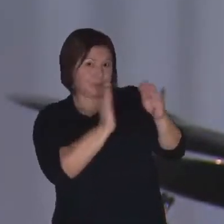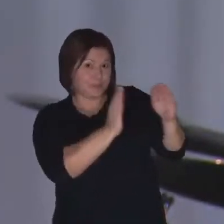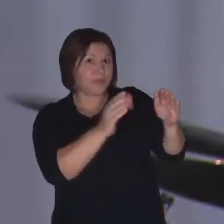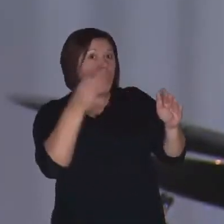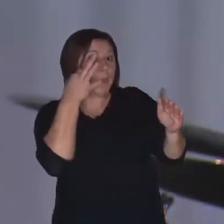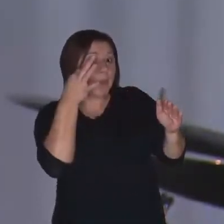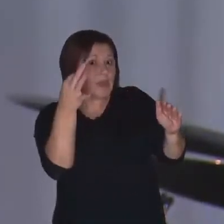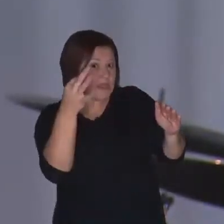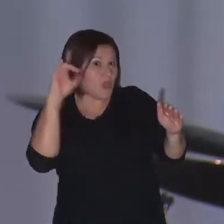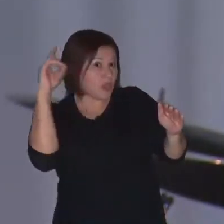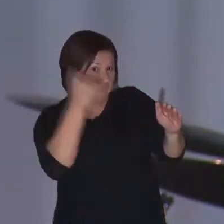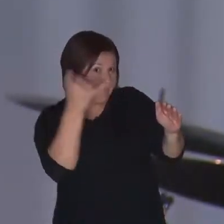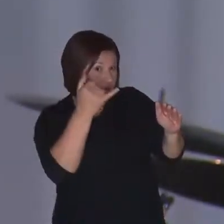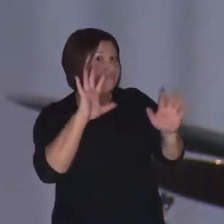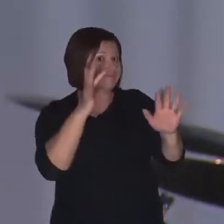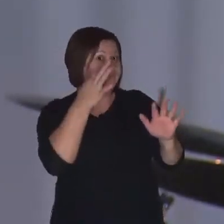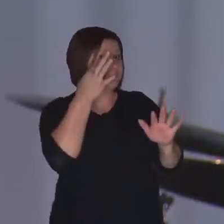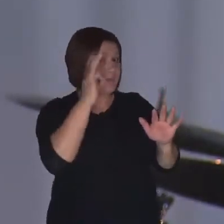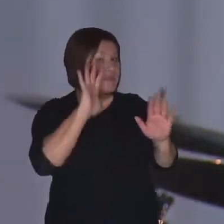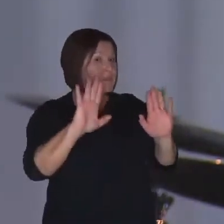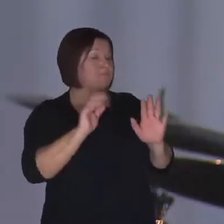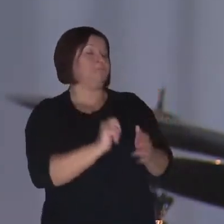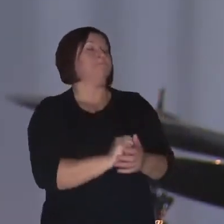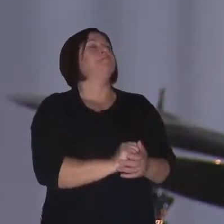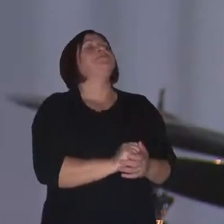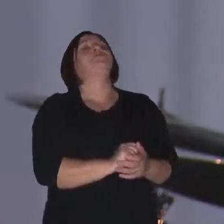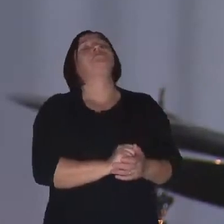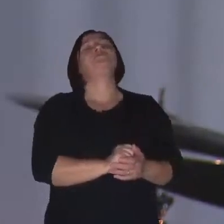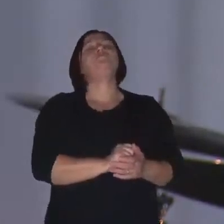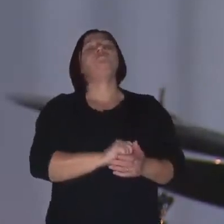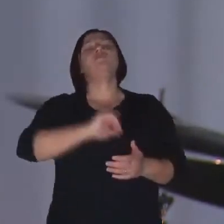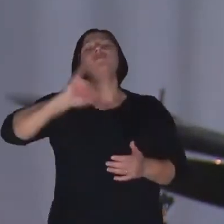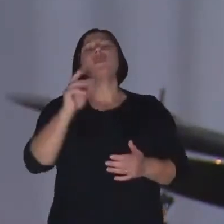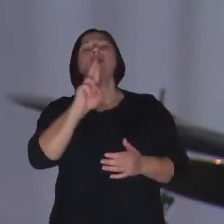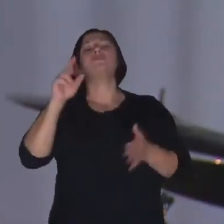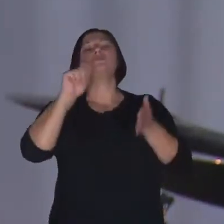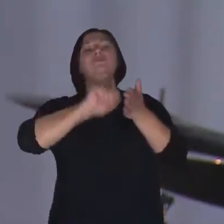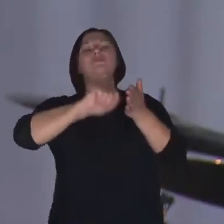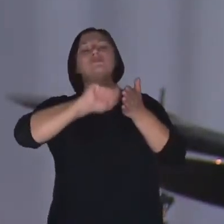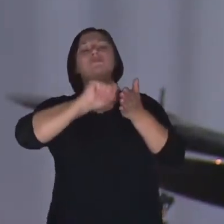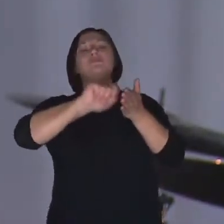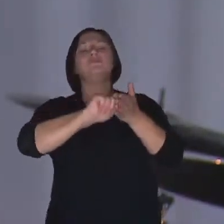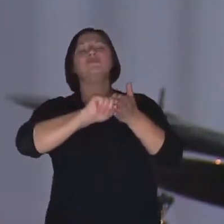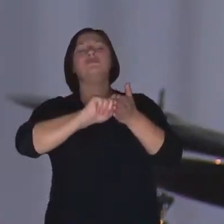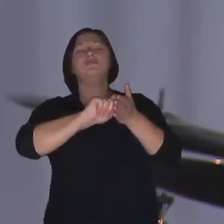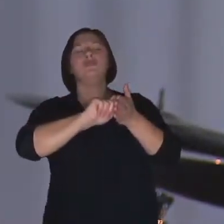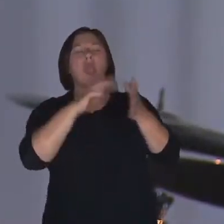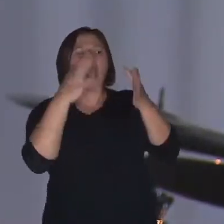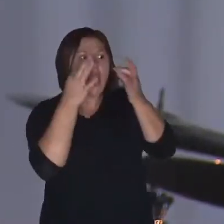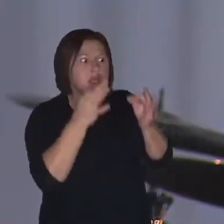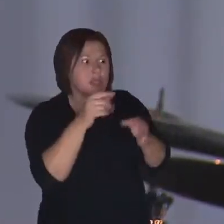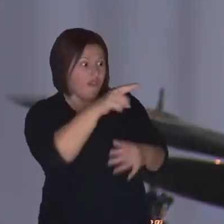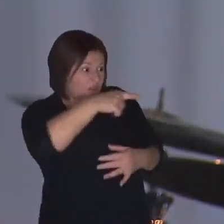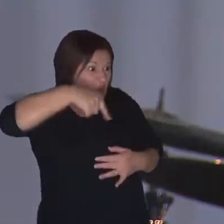estão morando na Babilônia. Olha o que Deus fala através de Jeremias. Ei, construam casas e habitem